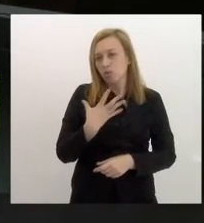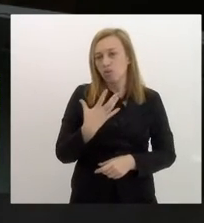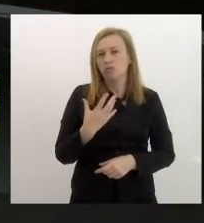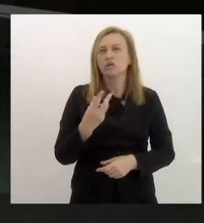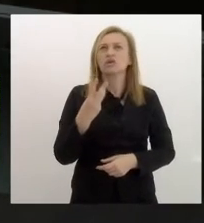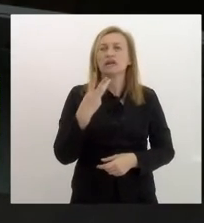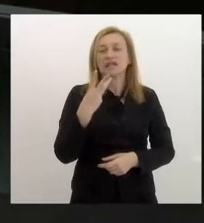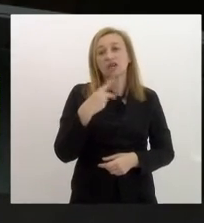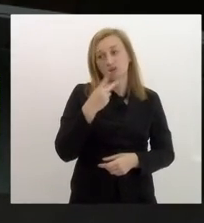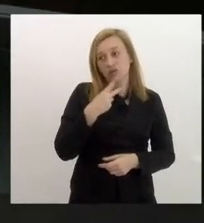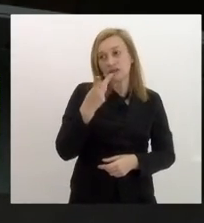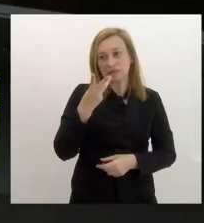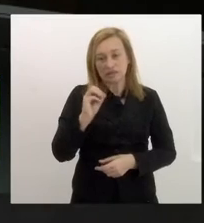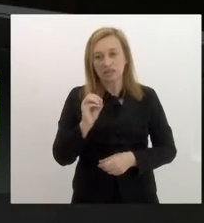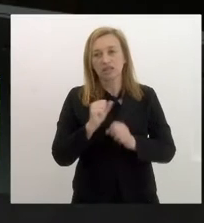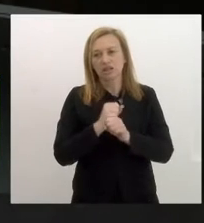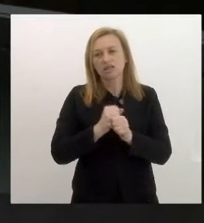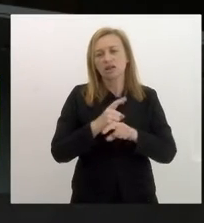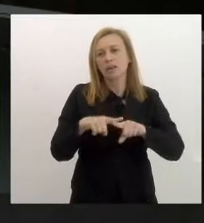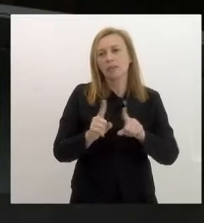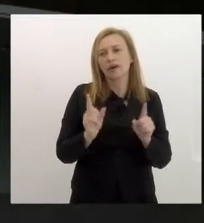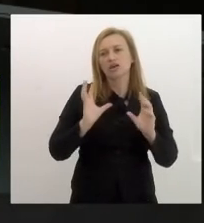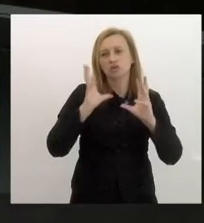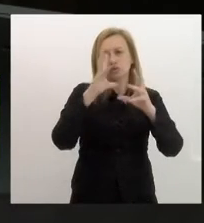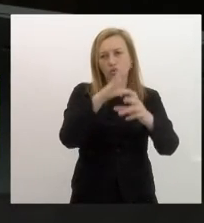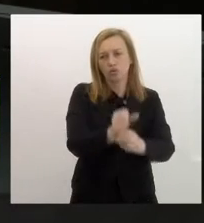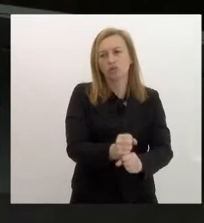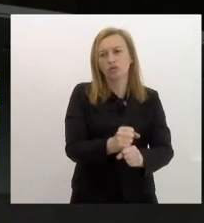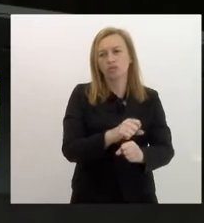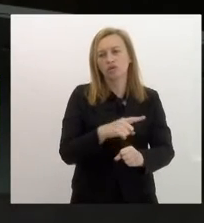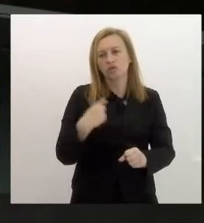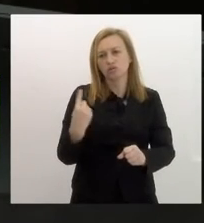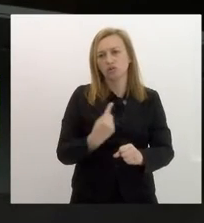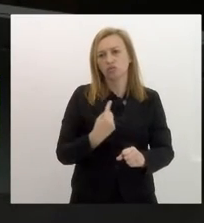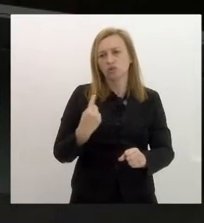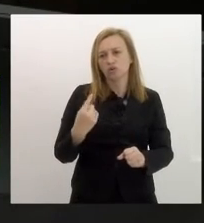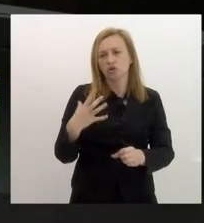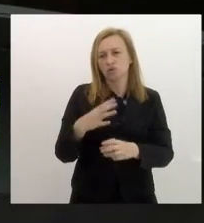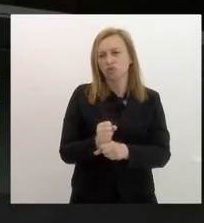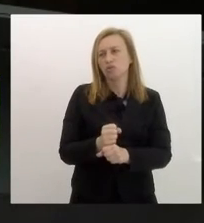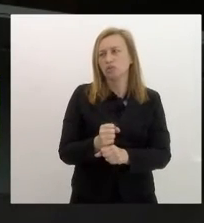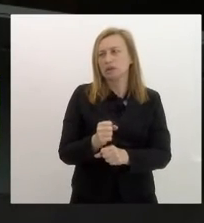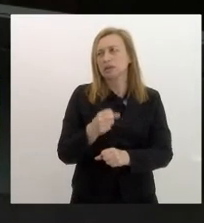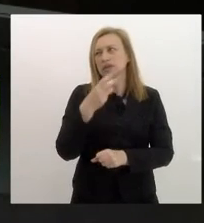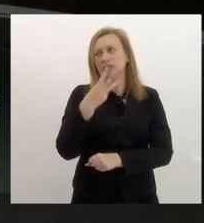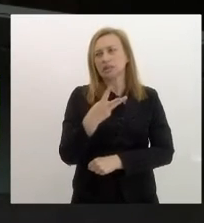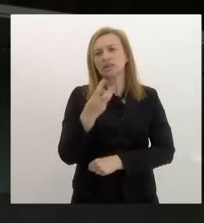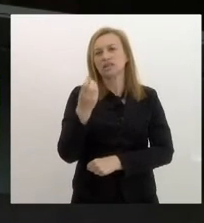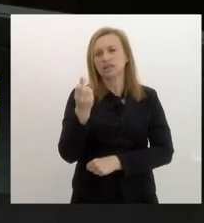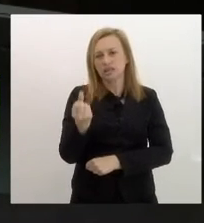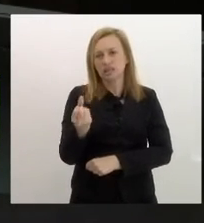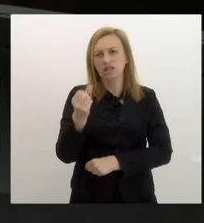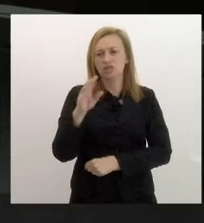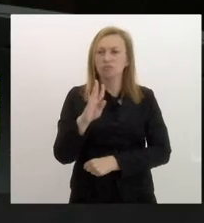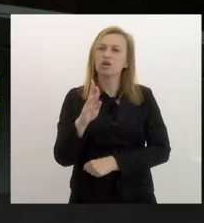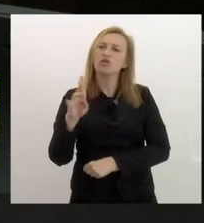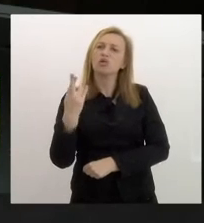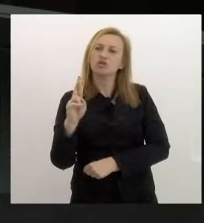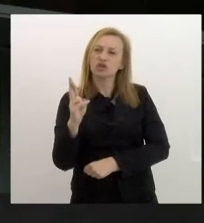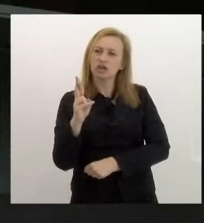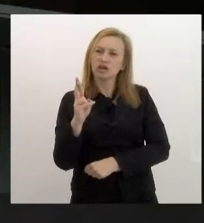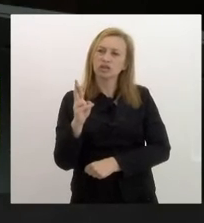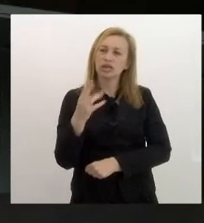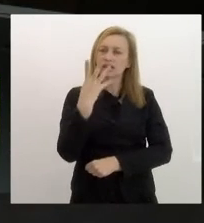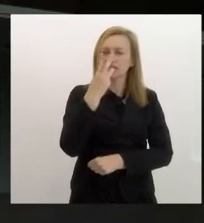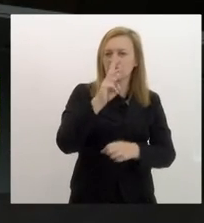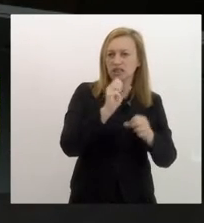de 30 anos mas o montante Total pelos nossos cálculos somam 36 bilhões de reais